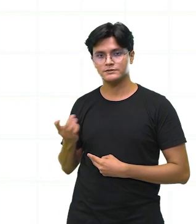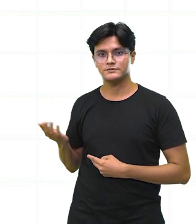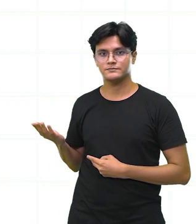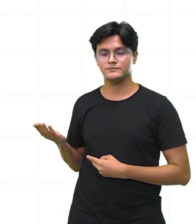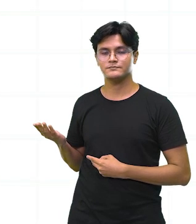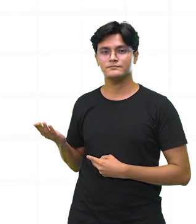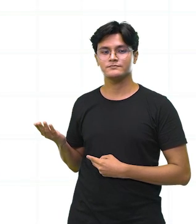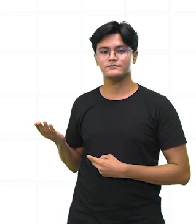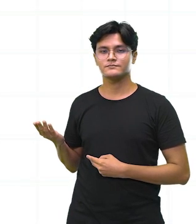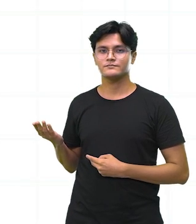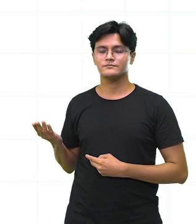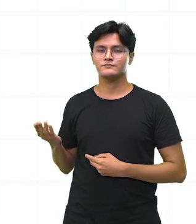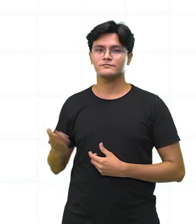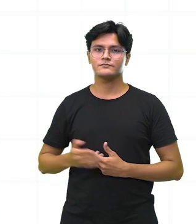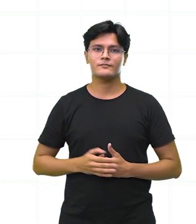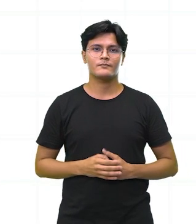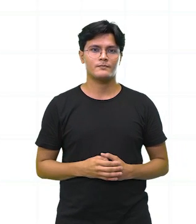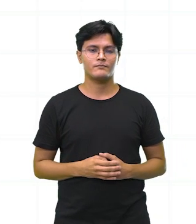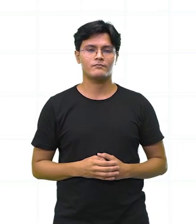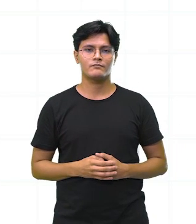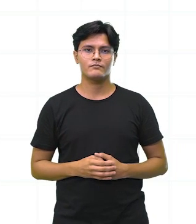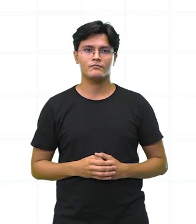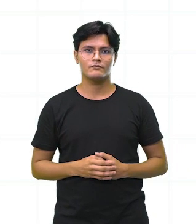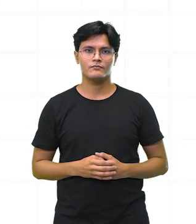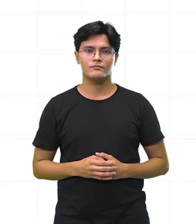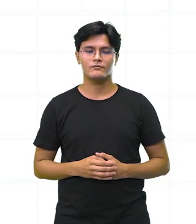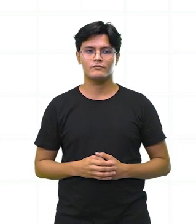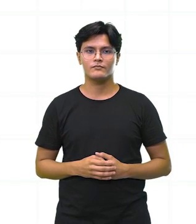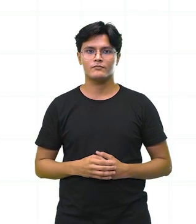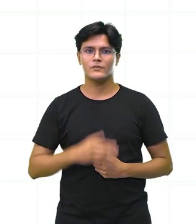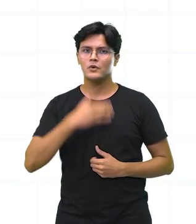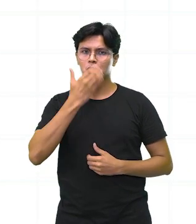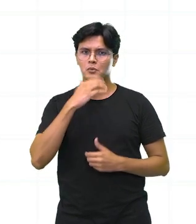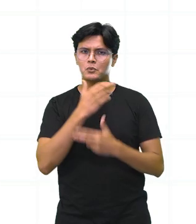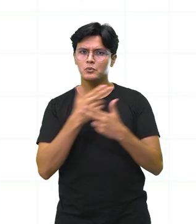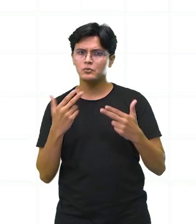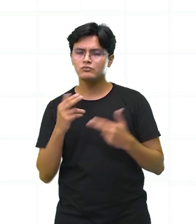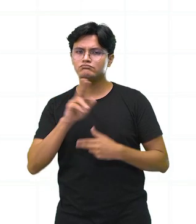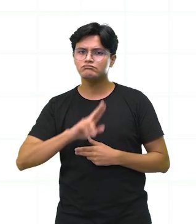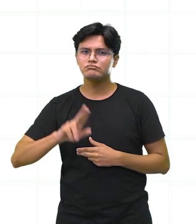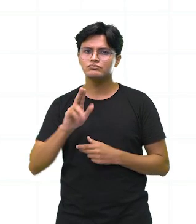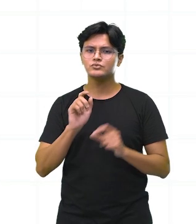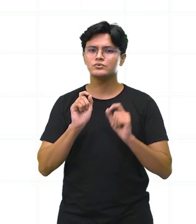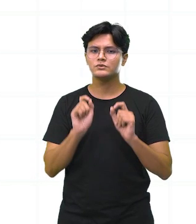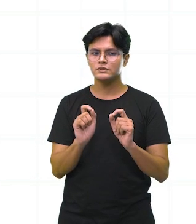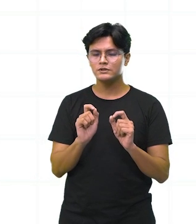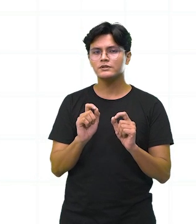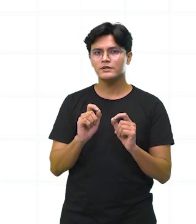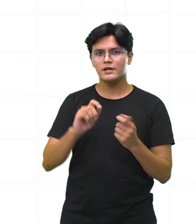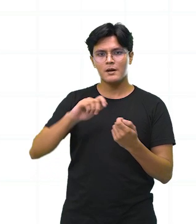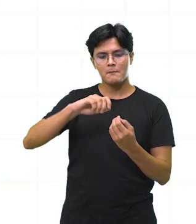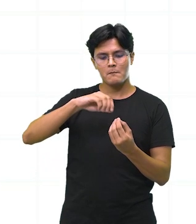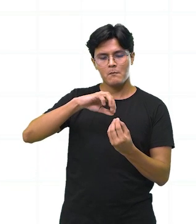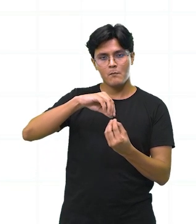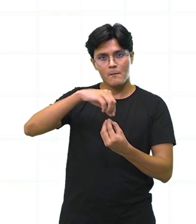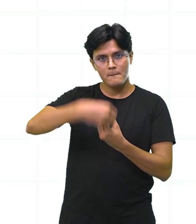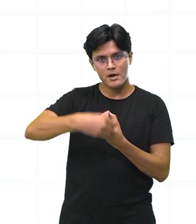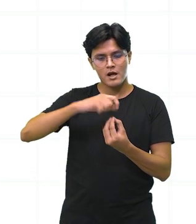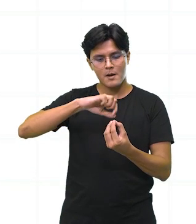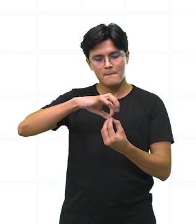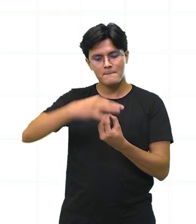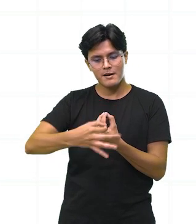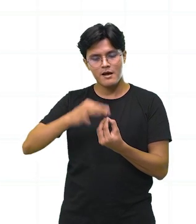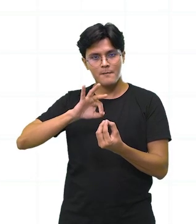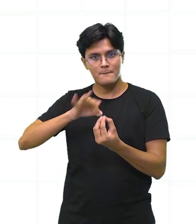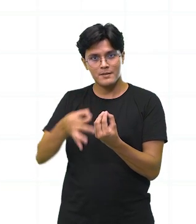pupunha esse fruto aqui então que a gente come ali né hum descasca é cozido com café preto Olha só chega deu até